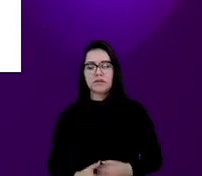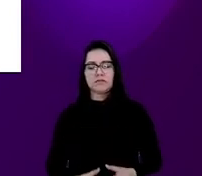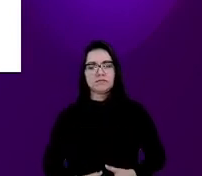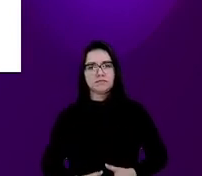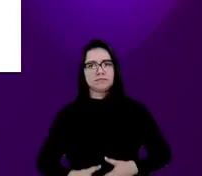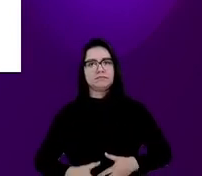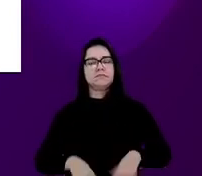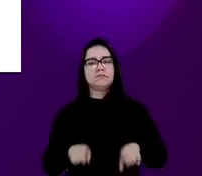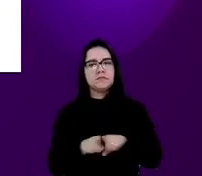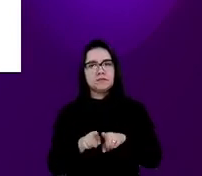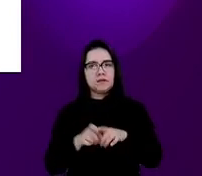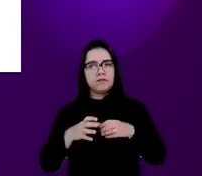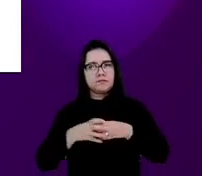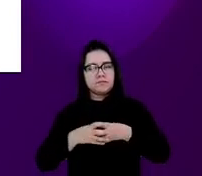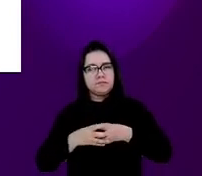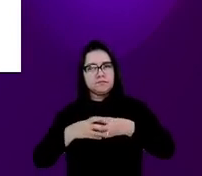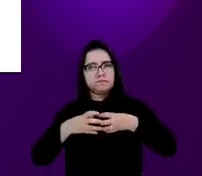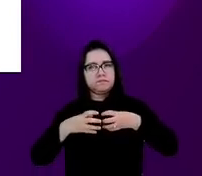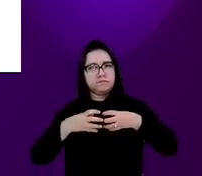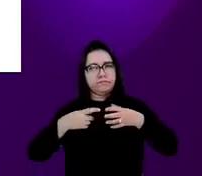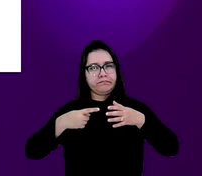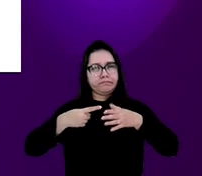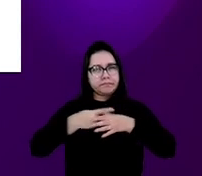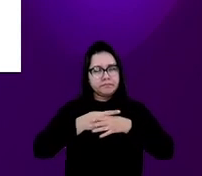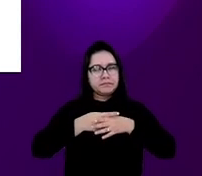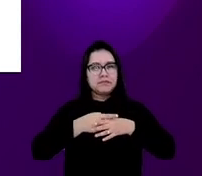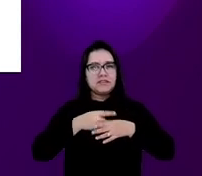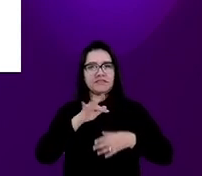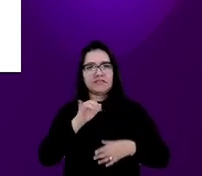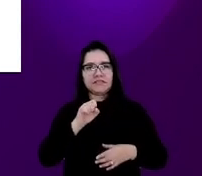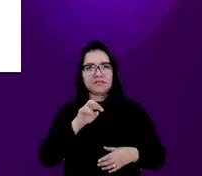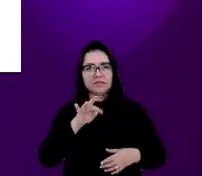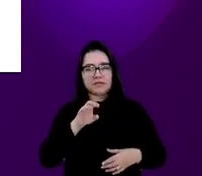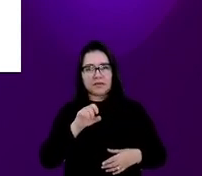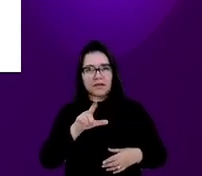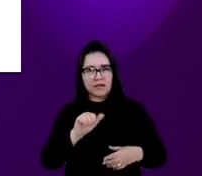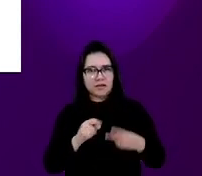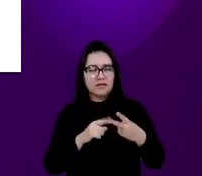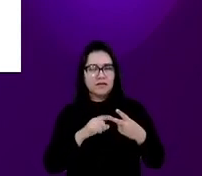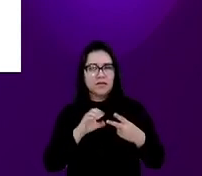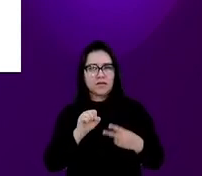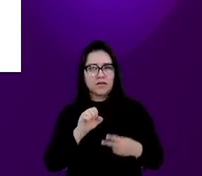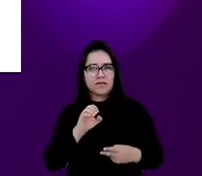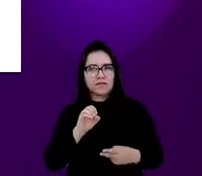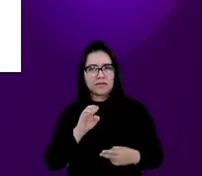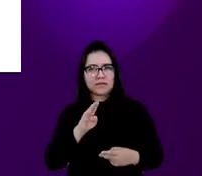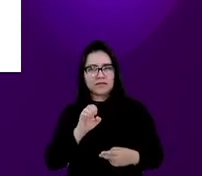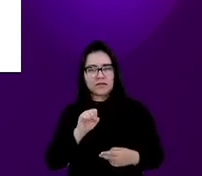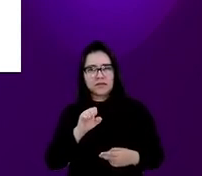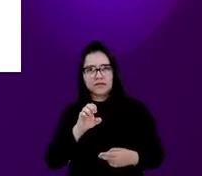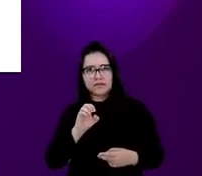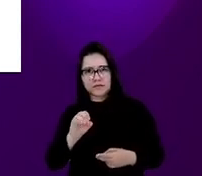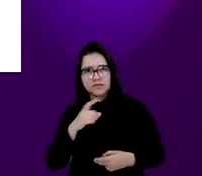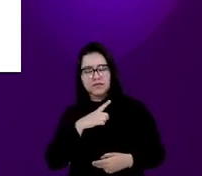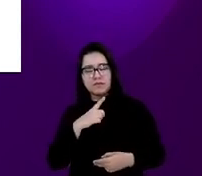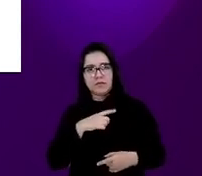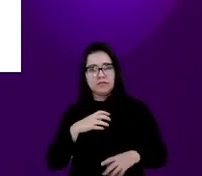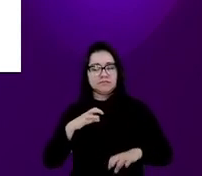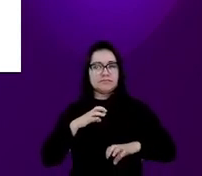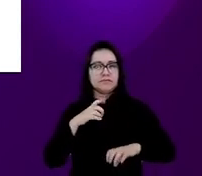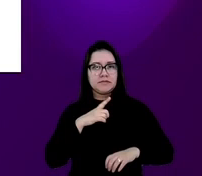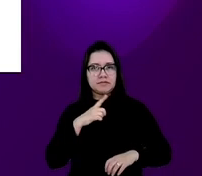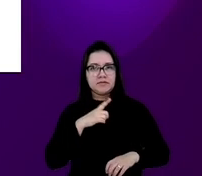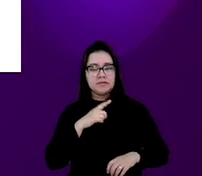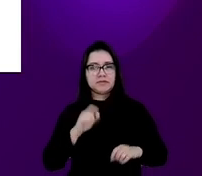do mesentério, esse desmoide perfurou, fez uma fístula, fez um abscesso, ele entrou com choque séptico no hospital, com um